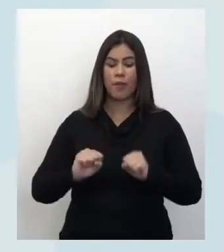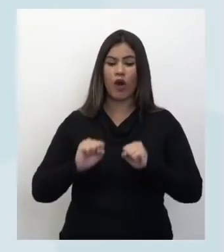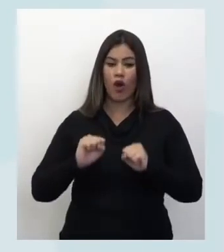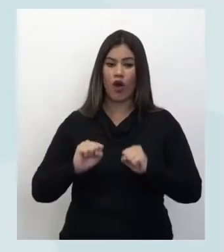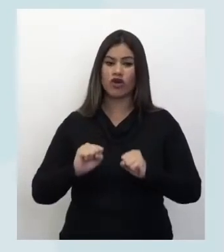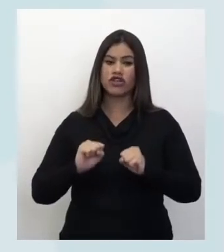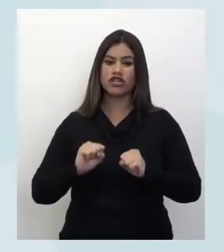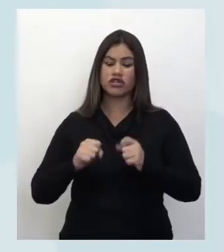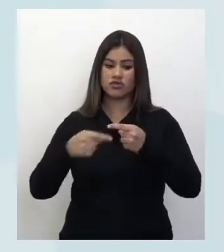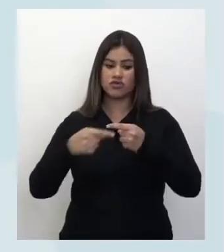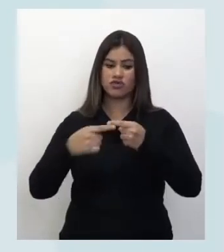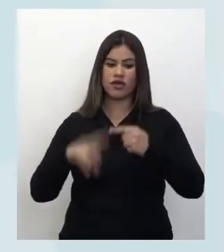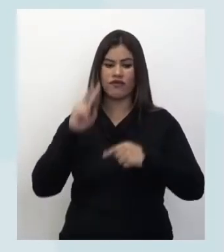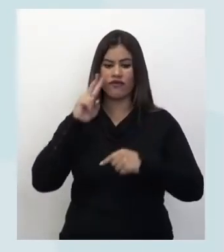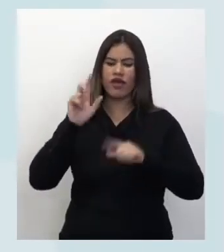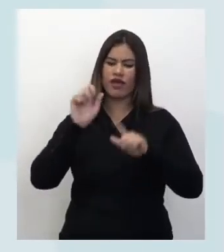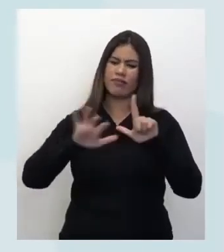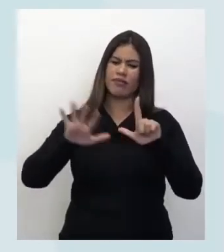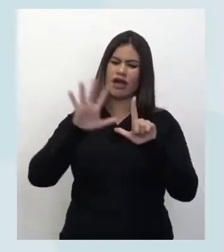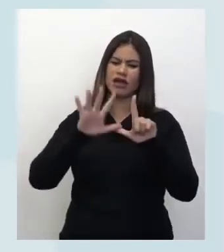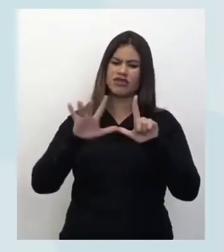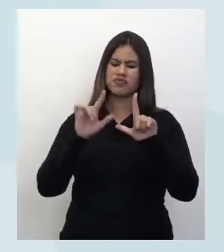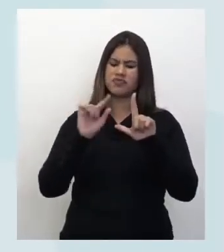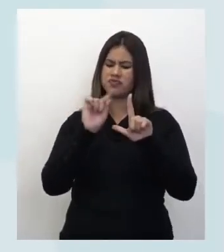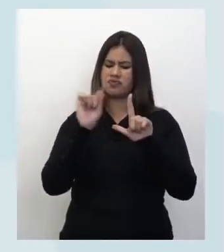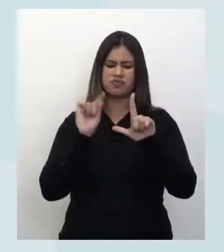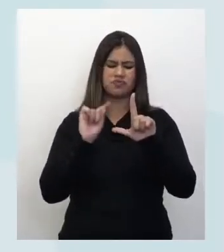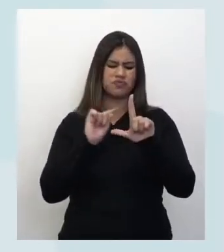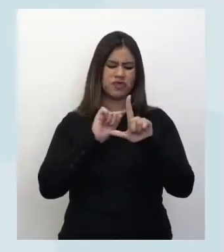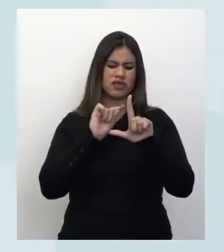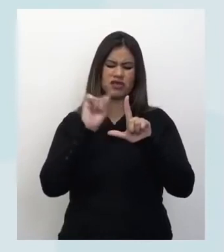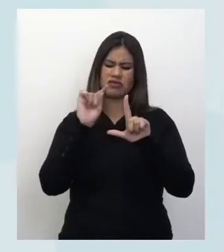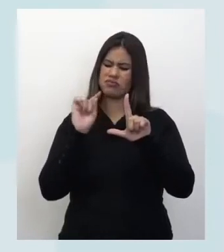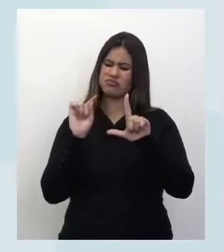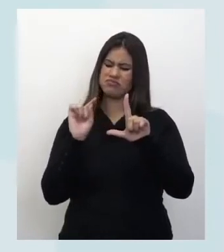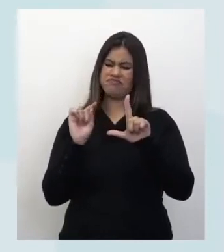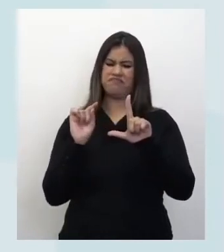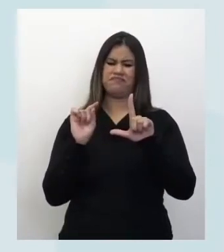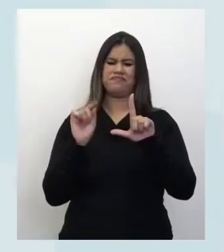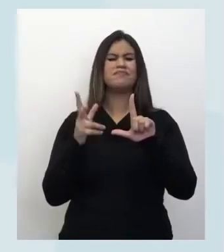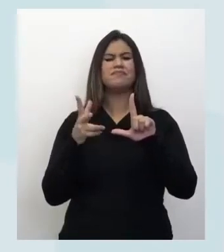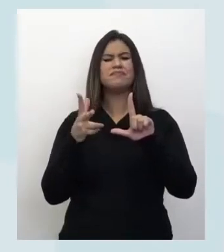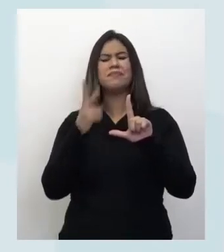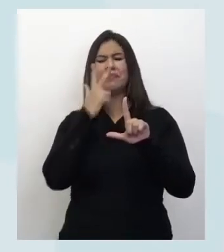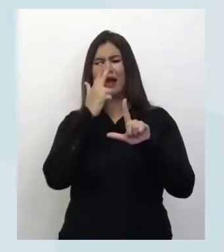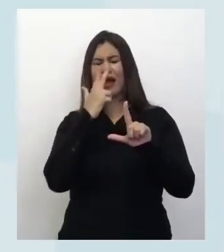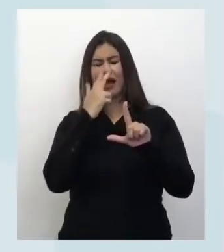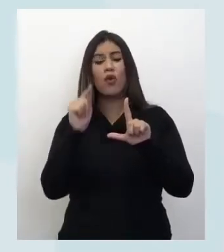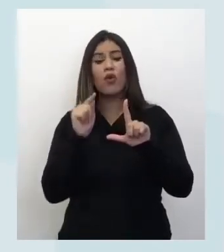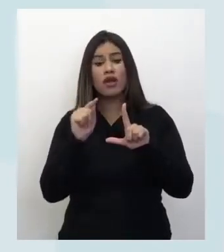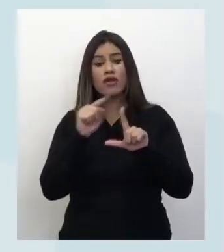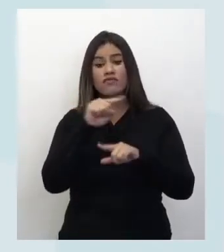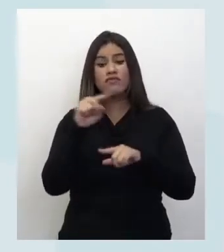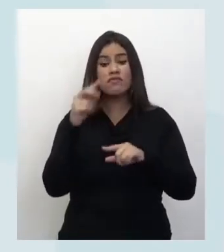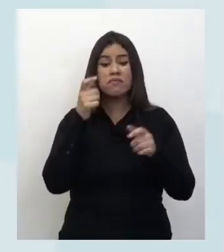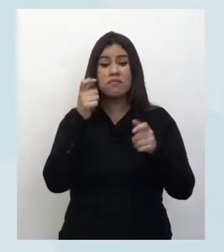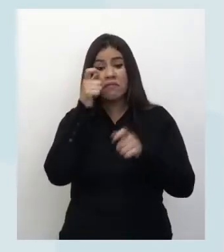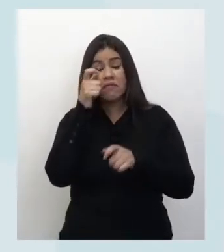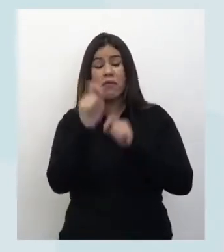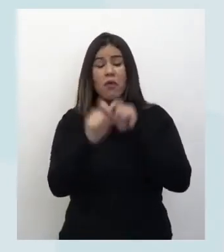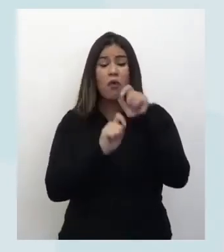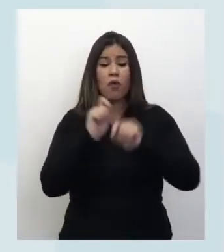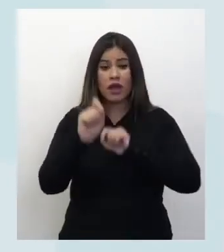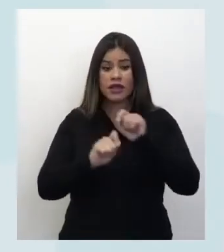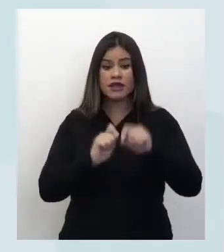vocês estão observando. Essa imagem, né? Ela é o quê? O que está sendo representada? O que vocês conseguem observar? Olhem bem